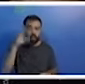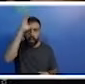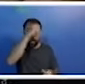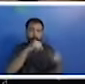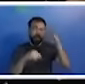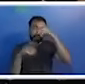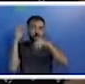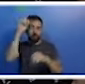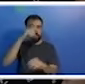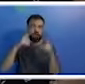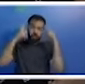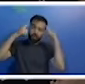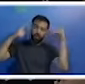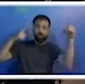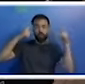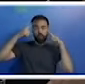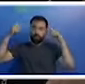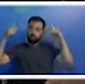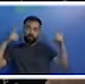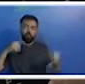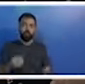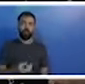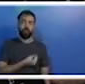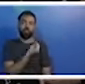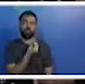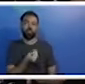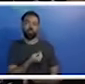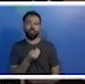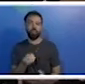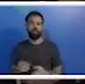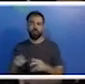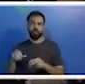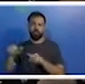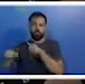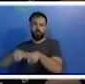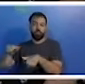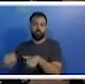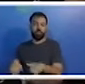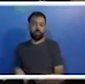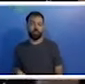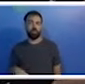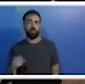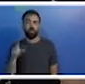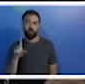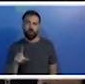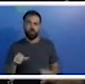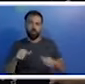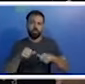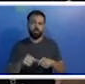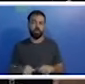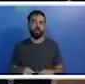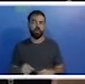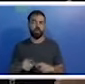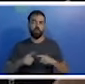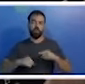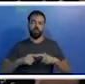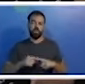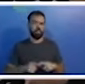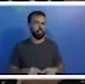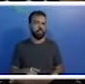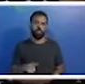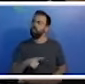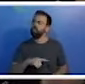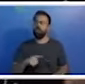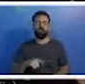sobre várias invenções que mudaram o jeito de viver nos seres humanos Que objeto ainda não existe e você gostaria que existisse